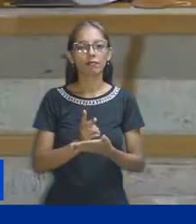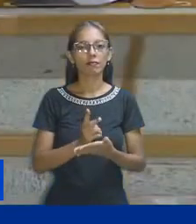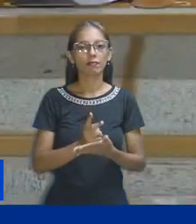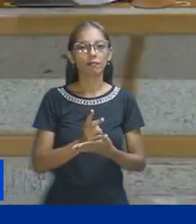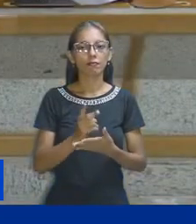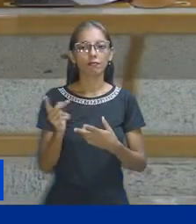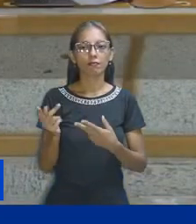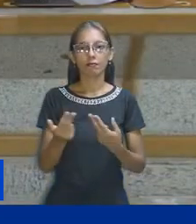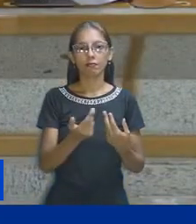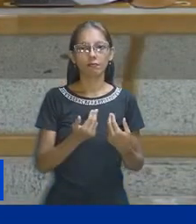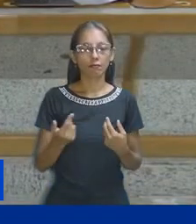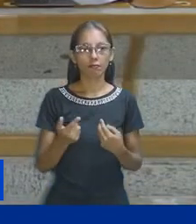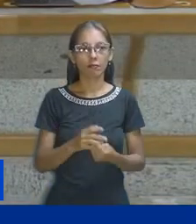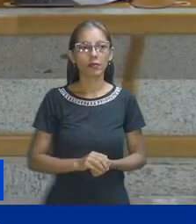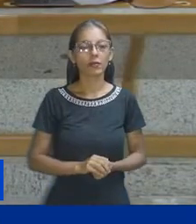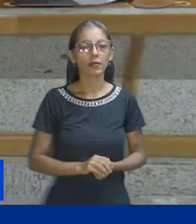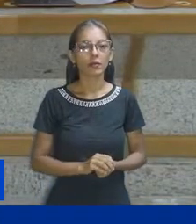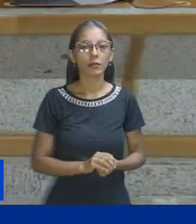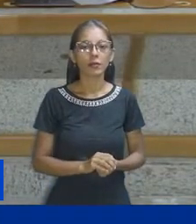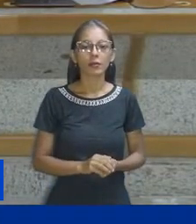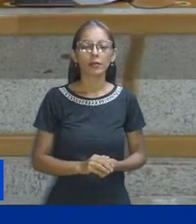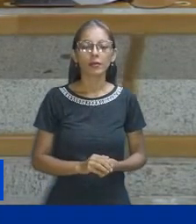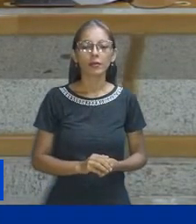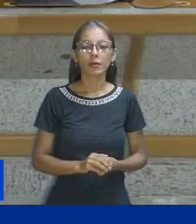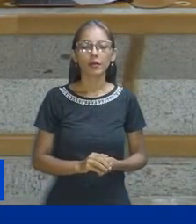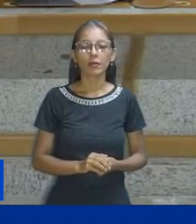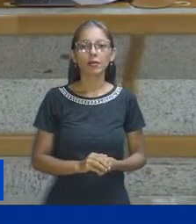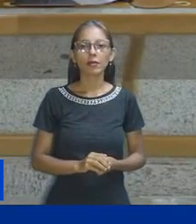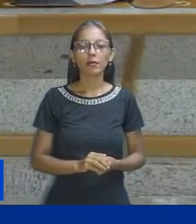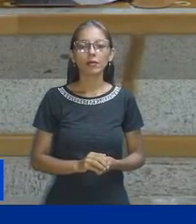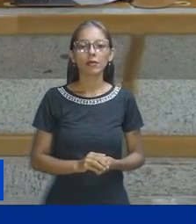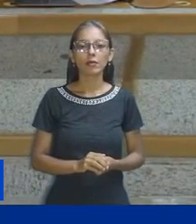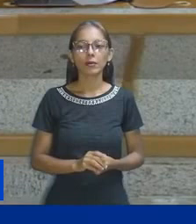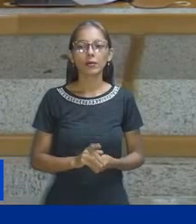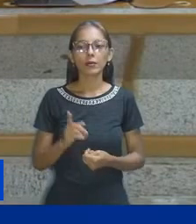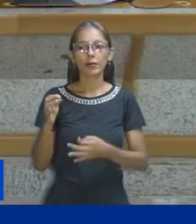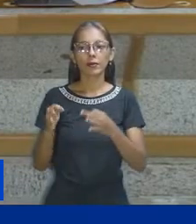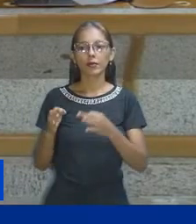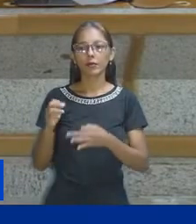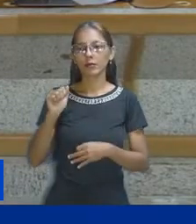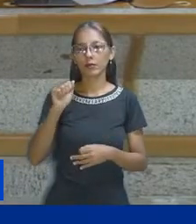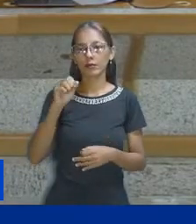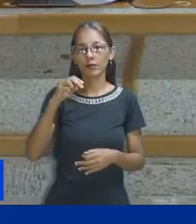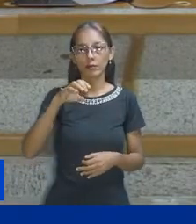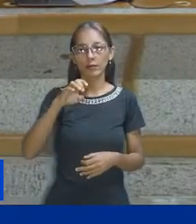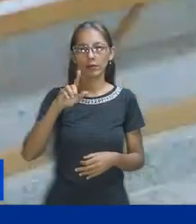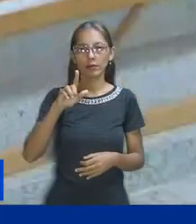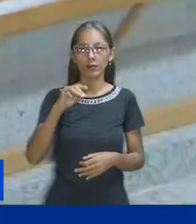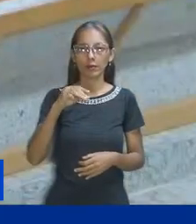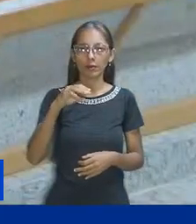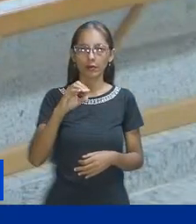voto. Perfeito. Como vota a juiz Anselmo Gonçalves? Foco na mesa do pleno.